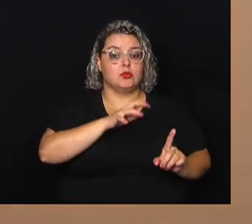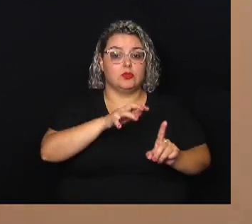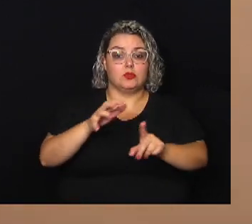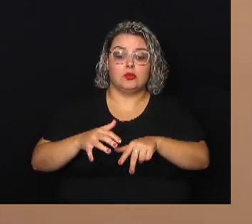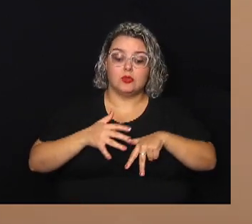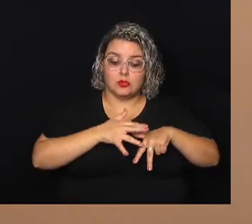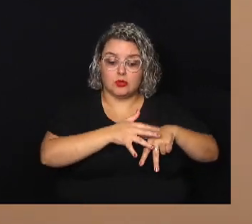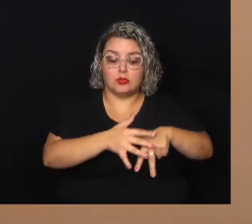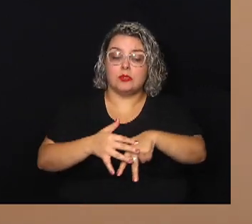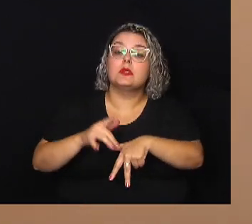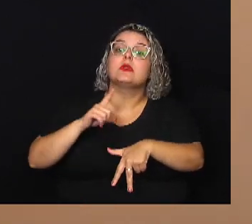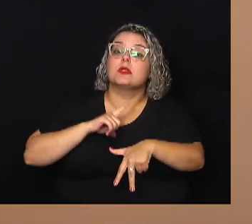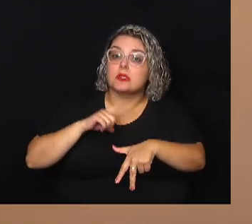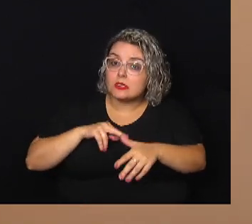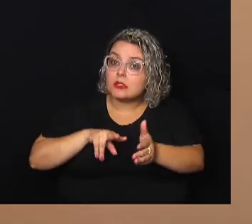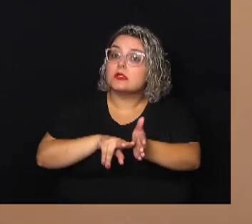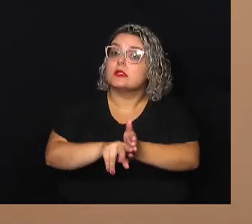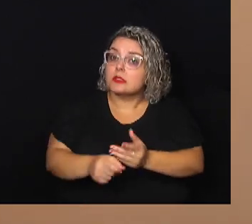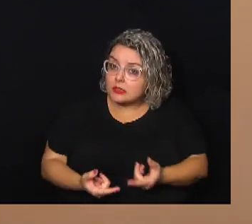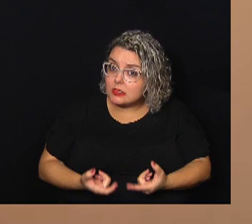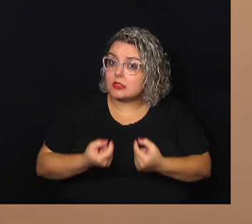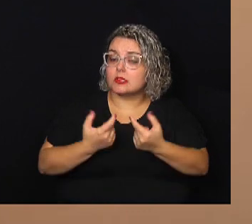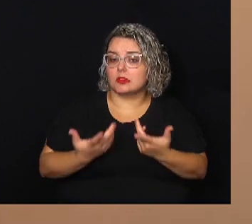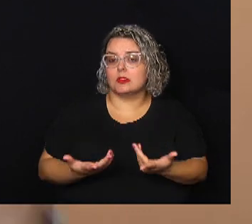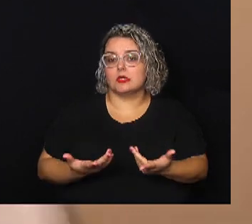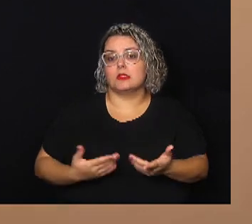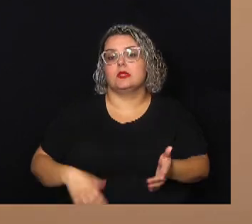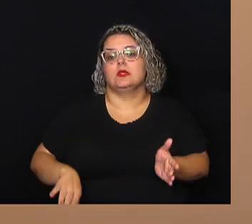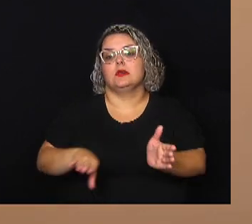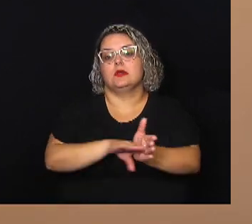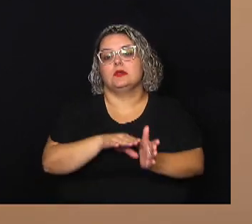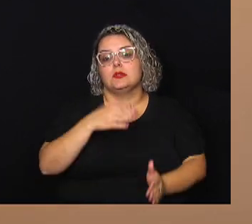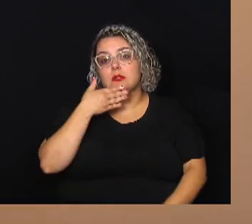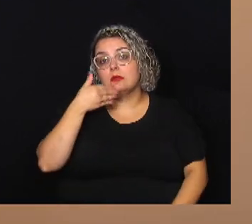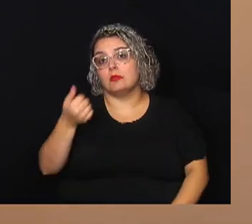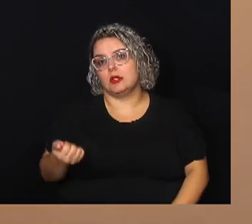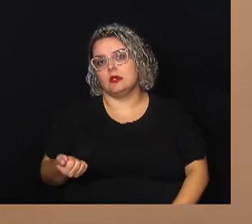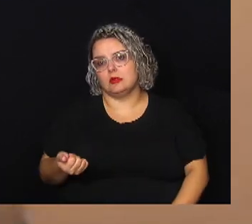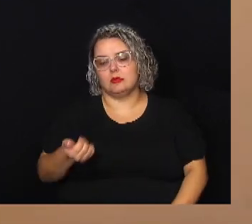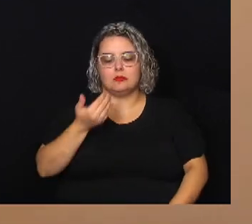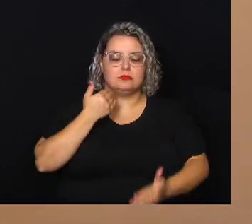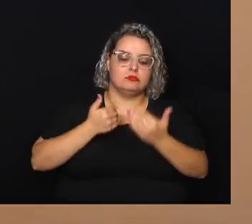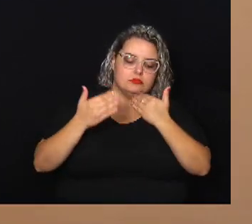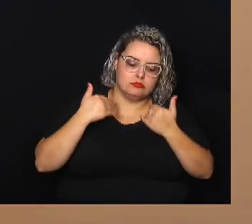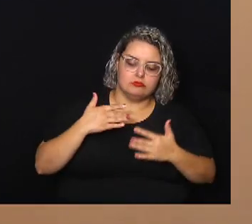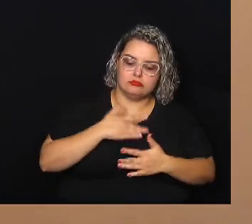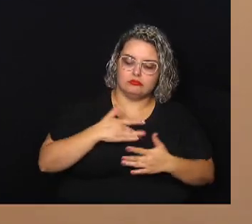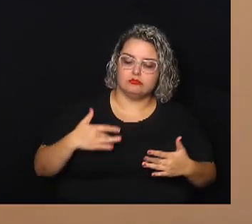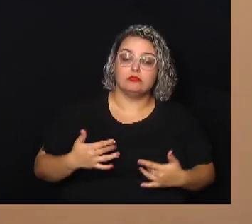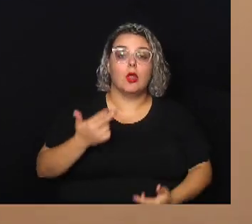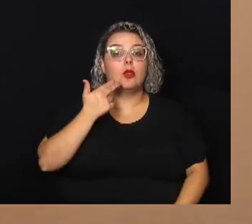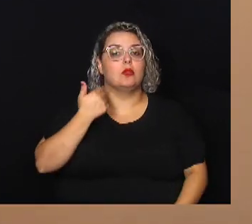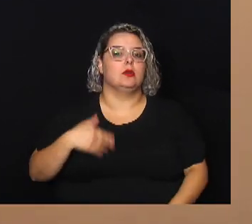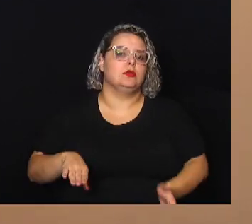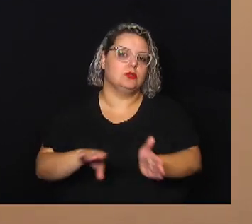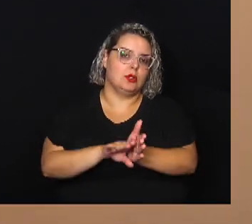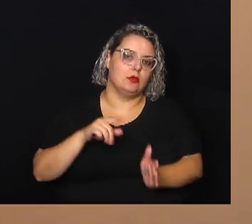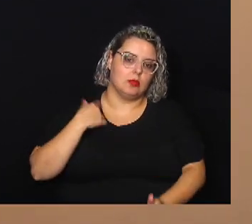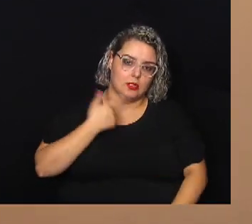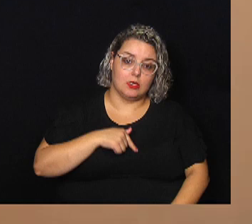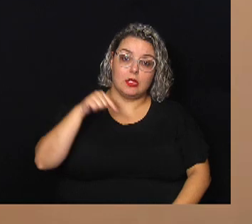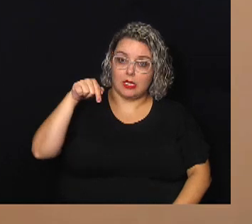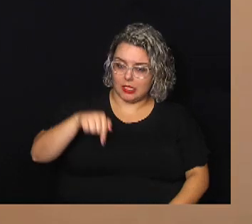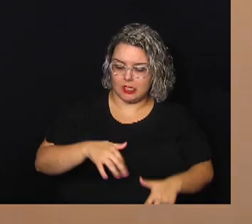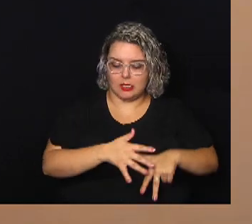que tem o diagnóstico oncológico e chega melhor alimentado para a gente, chega melhor nutrido para a gente. Esse paciente ele